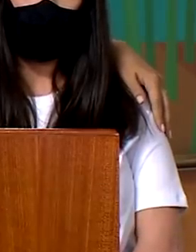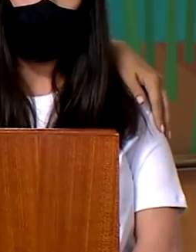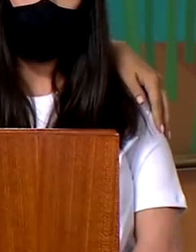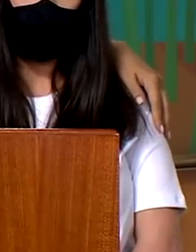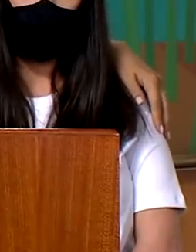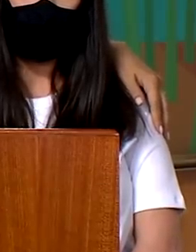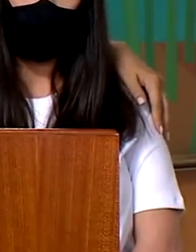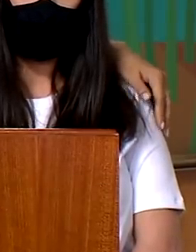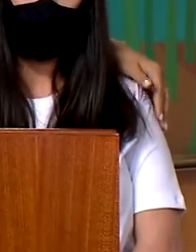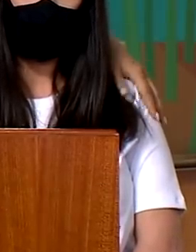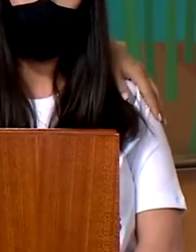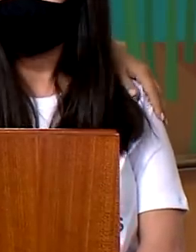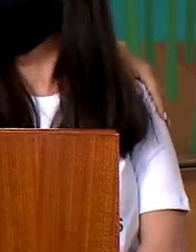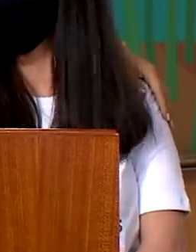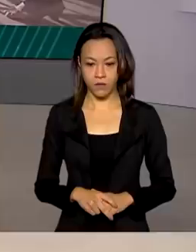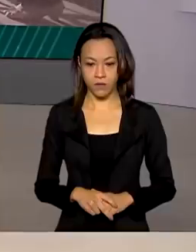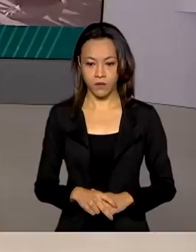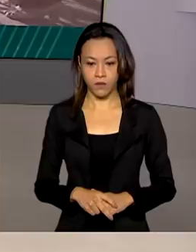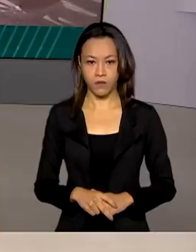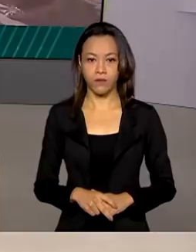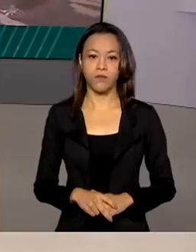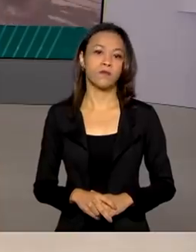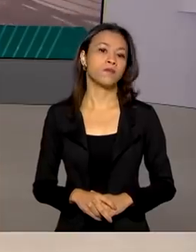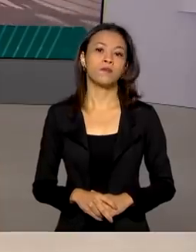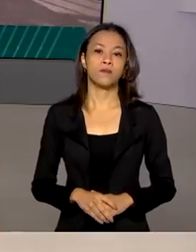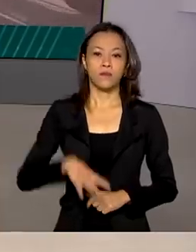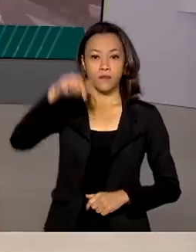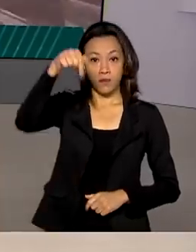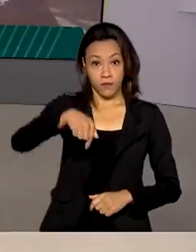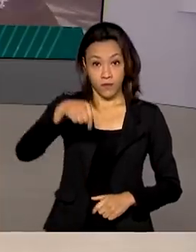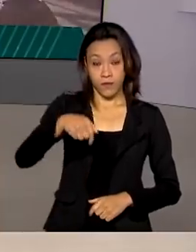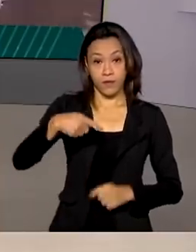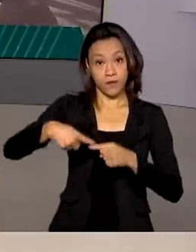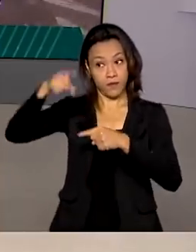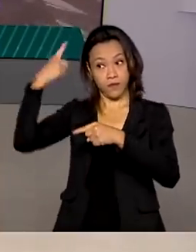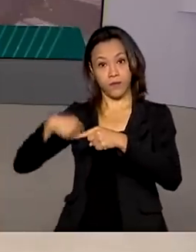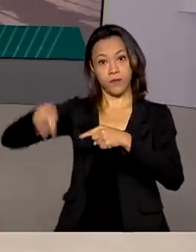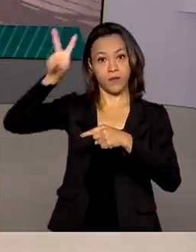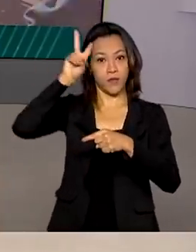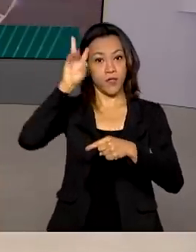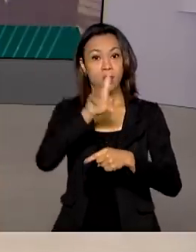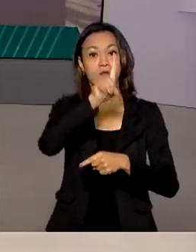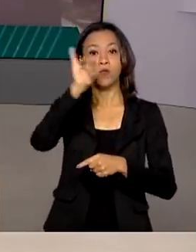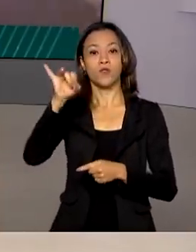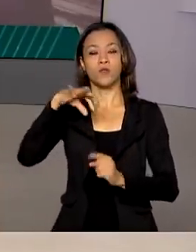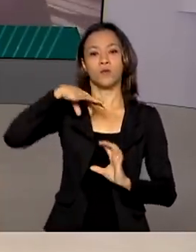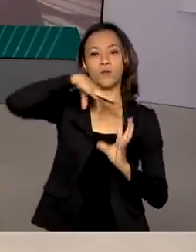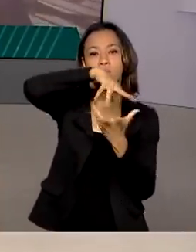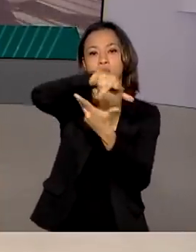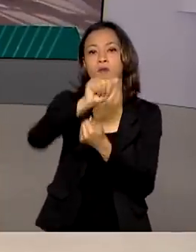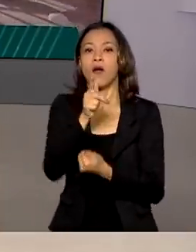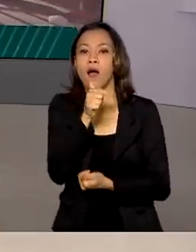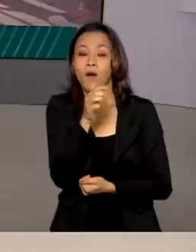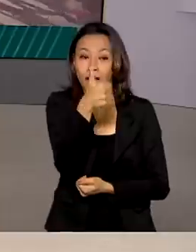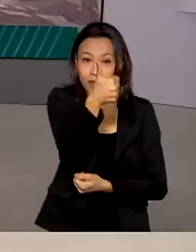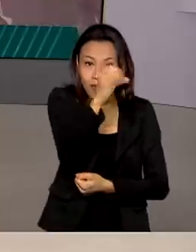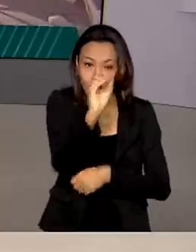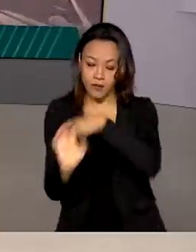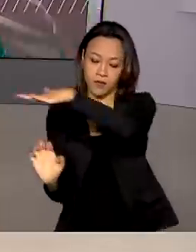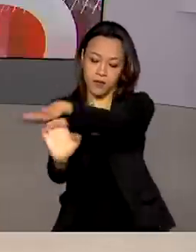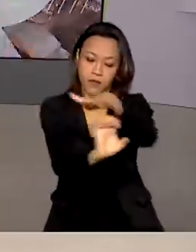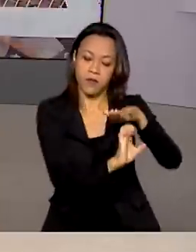coisa que eles não tinham nesta segunda-feira no Dia Mundial da Água dez empresas